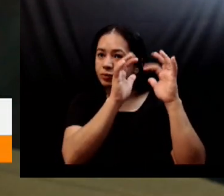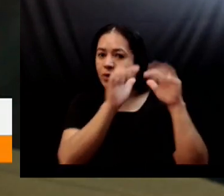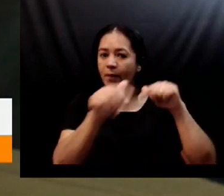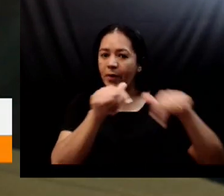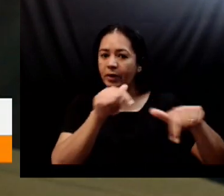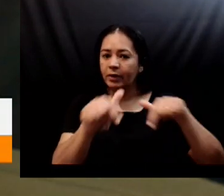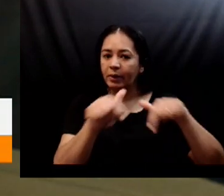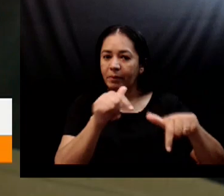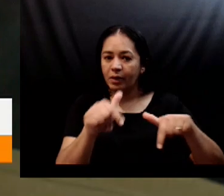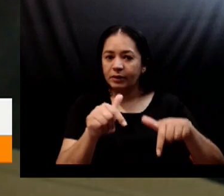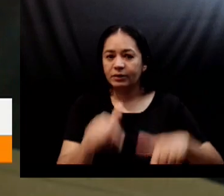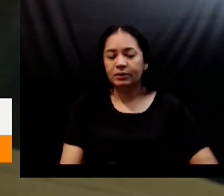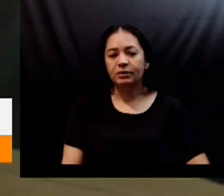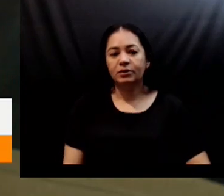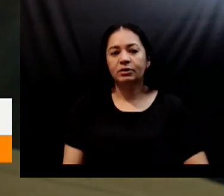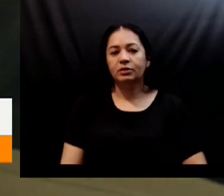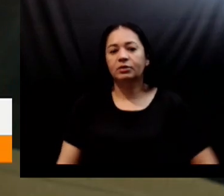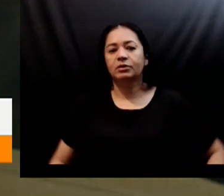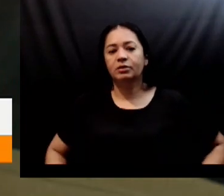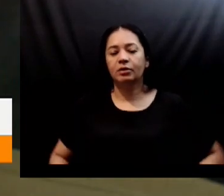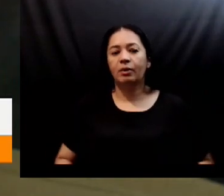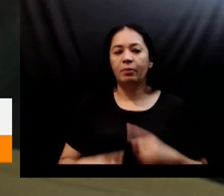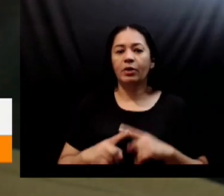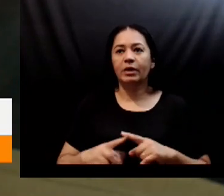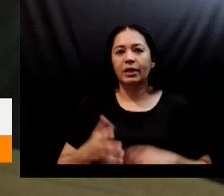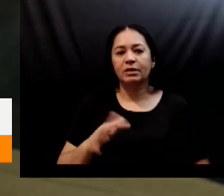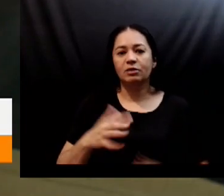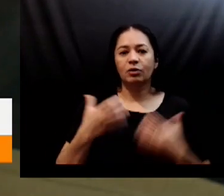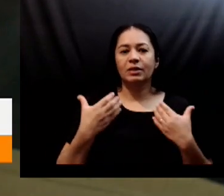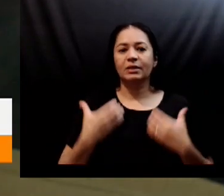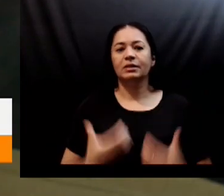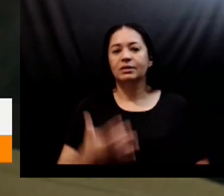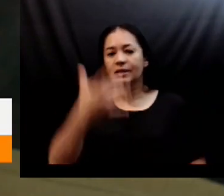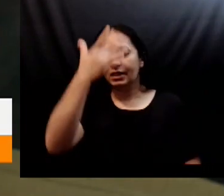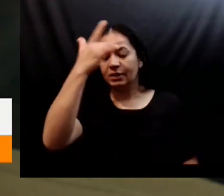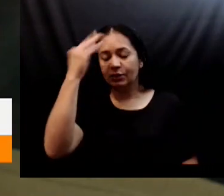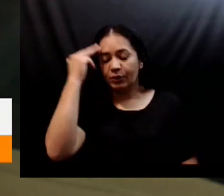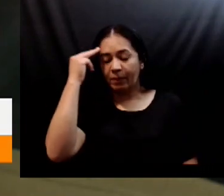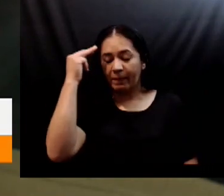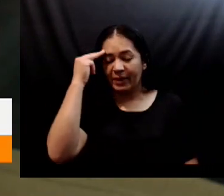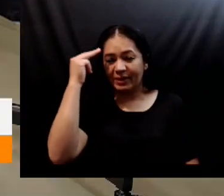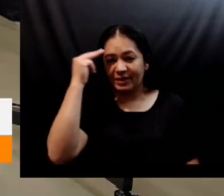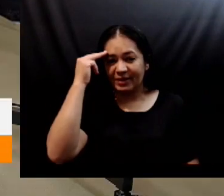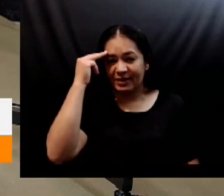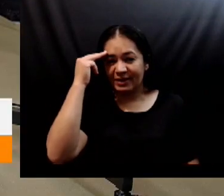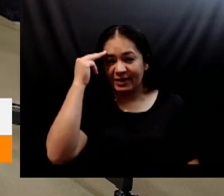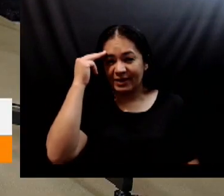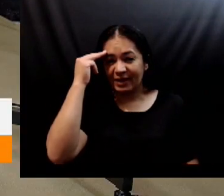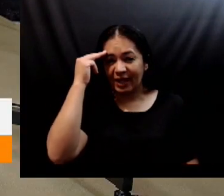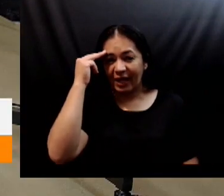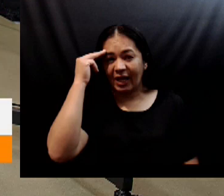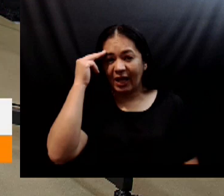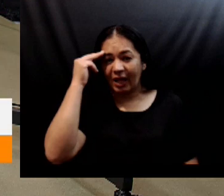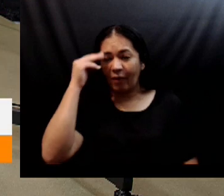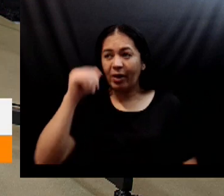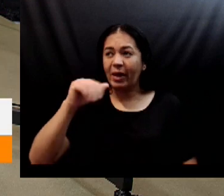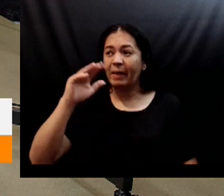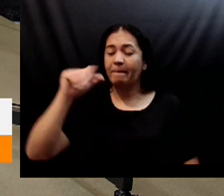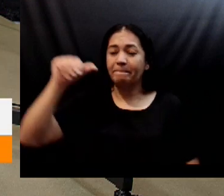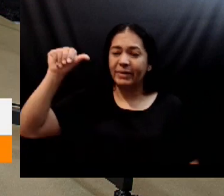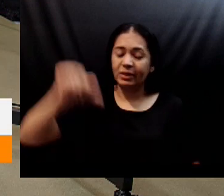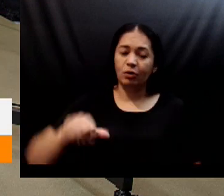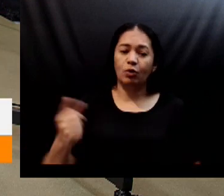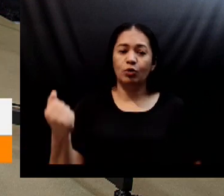o cansaço mental, ele é bem mais pesado do que o cansaço físico, não é isso mesmo, Ana Uhum, Júlia? sim,